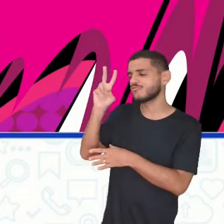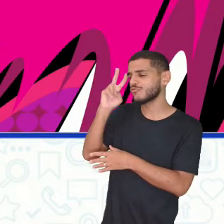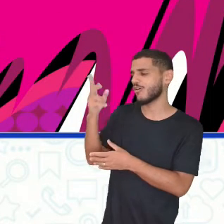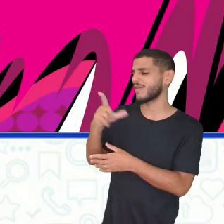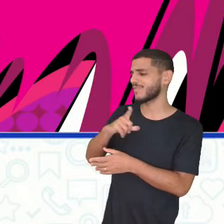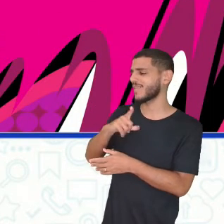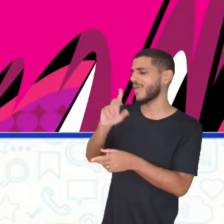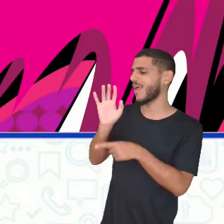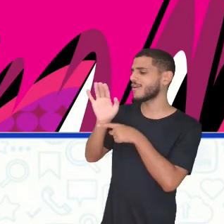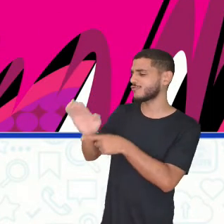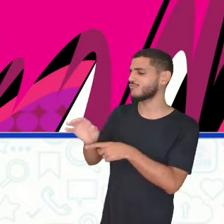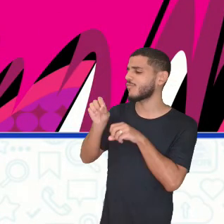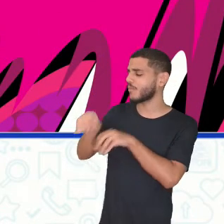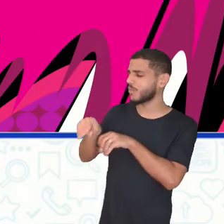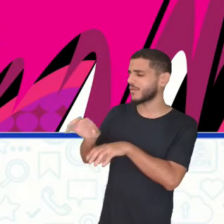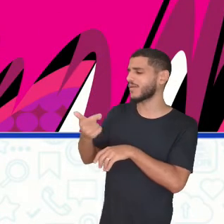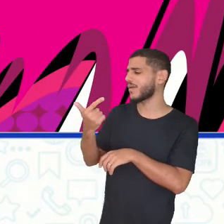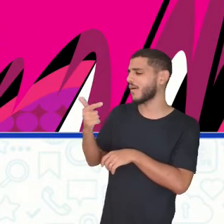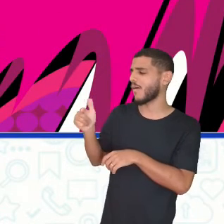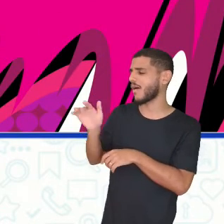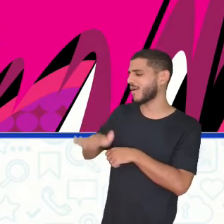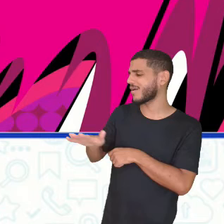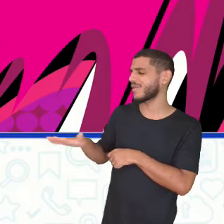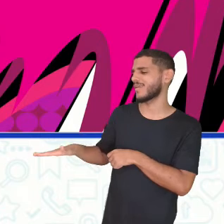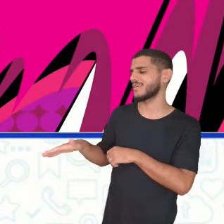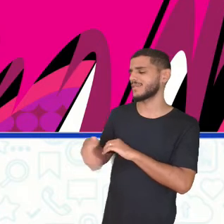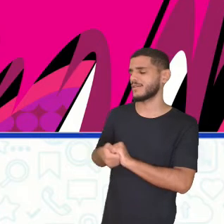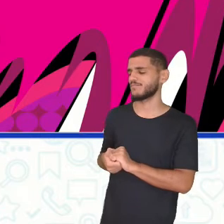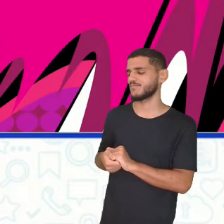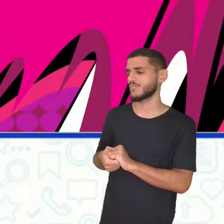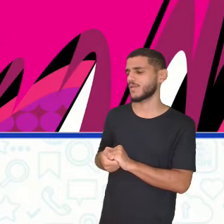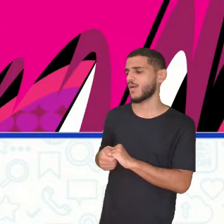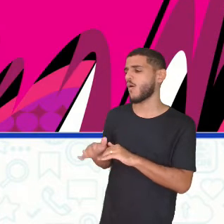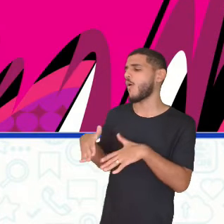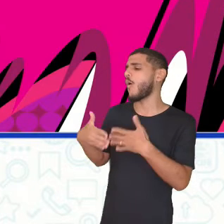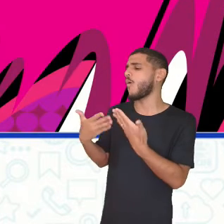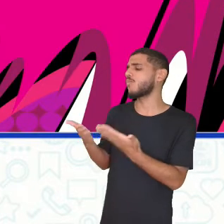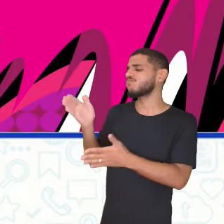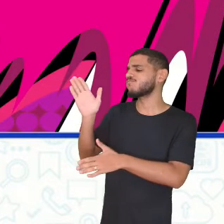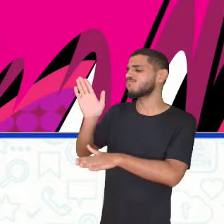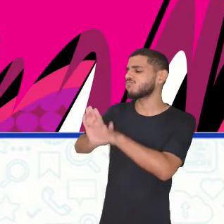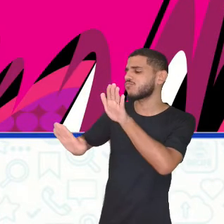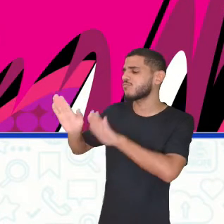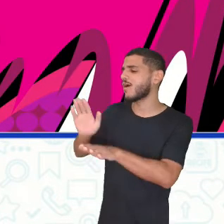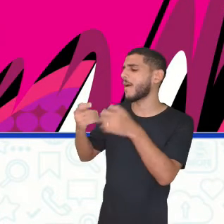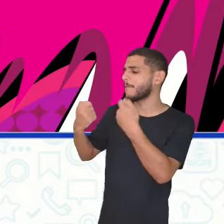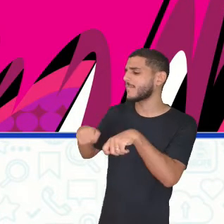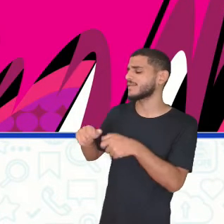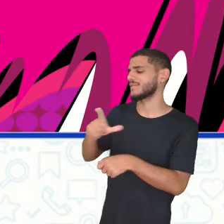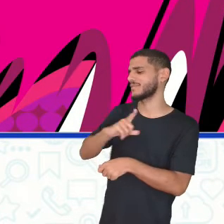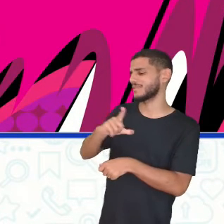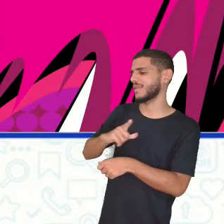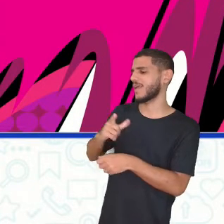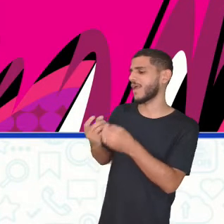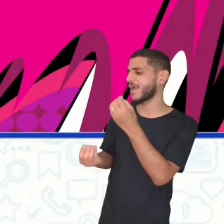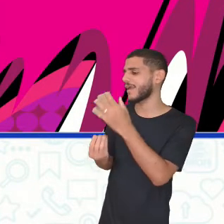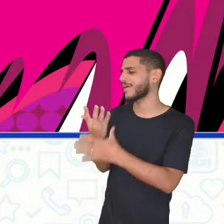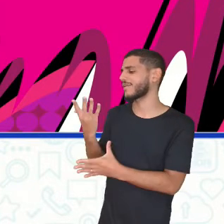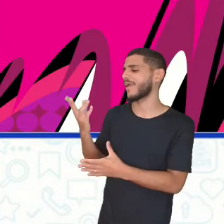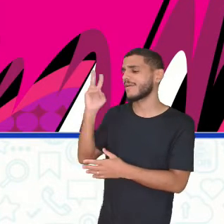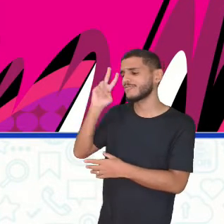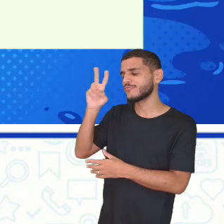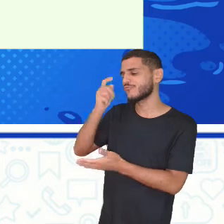a educação de algumas crianças. Quais os cuidados que você procura ter na hora de escrever suas